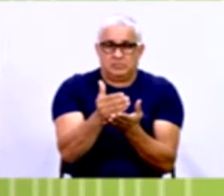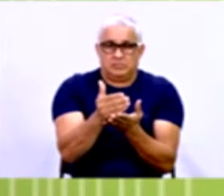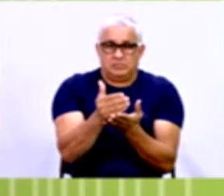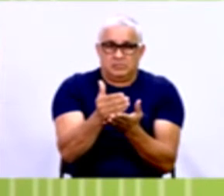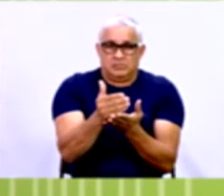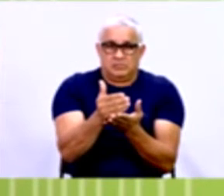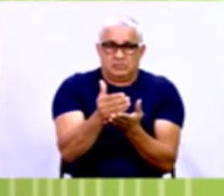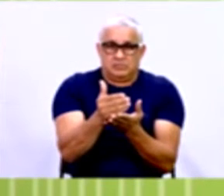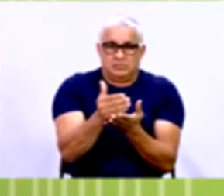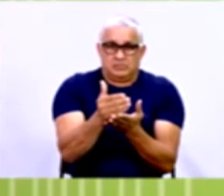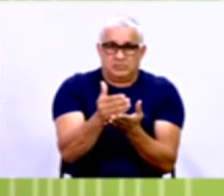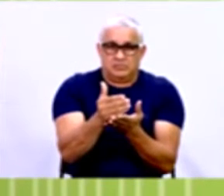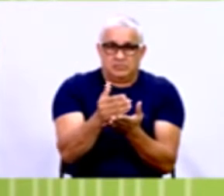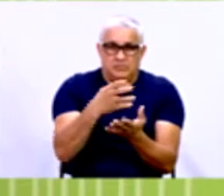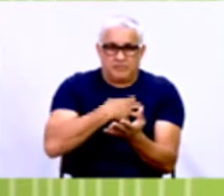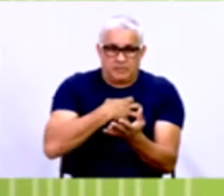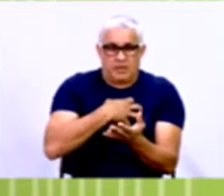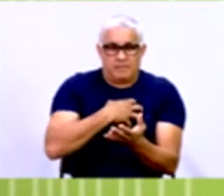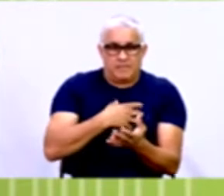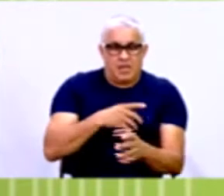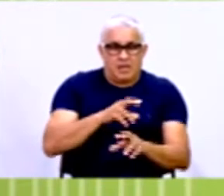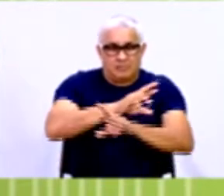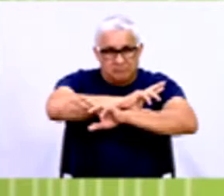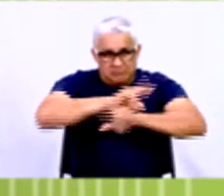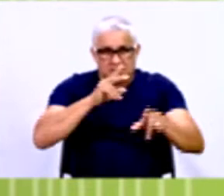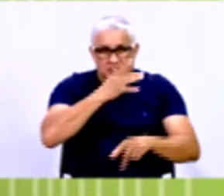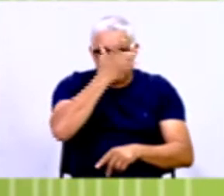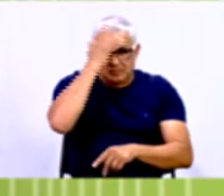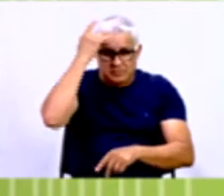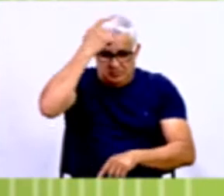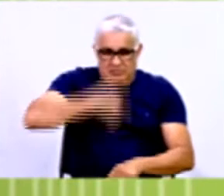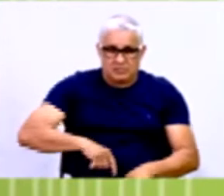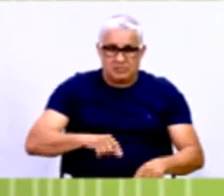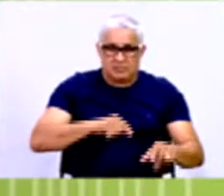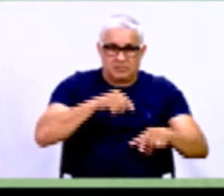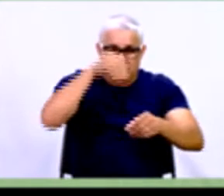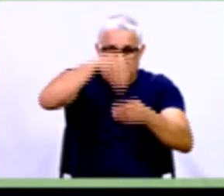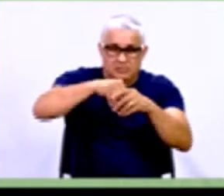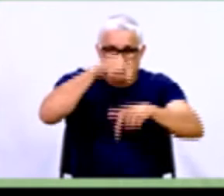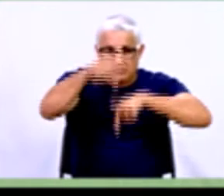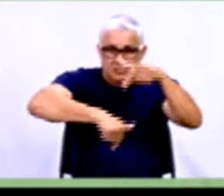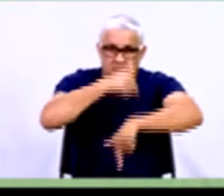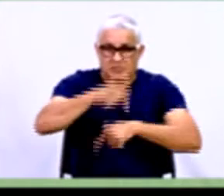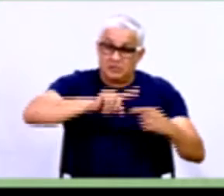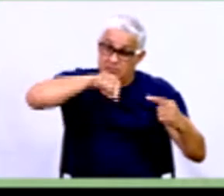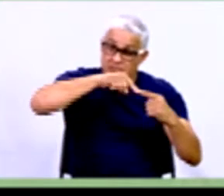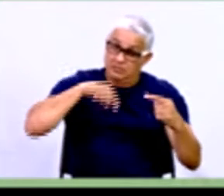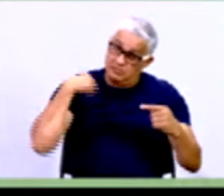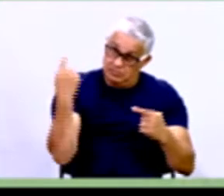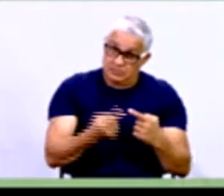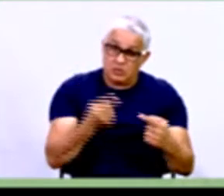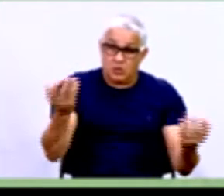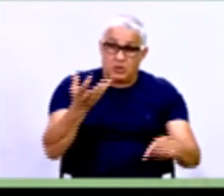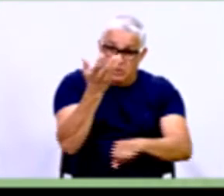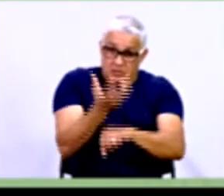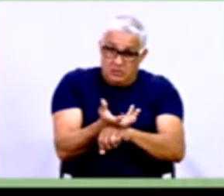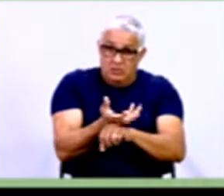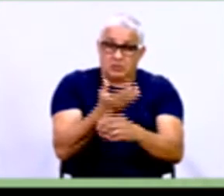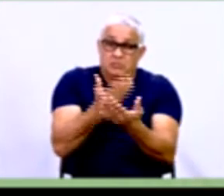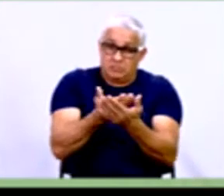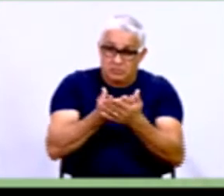ser uma pessoa diferente no ambiente de trabalho. Então esse é o nosso objetivo. E a nossa aula de hoje, a nossa aula específica, hoje nós vamos estar trabalhando